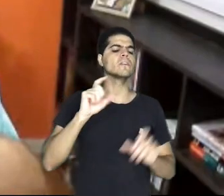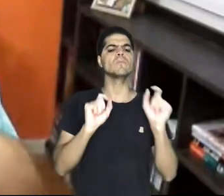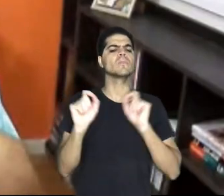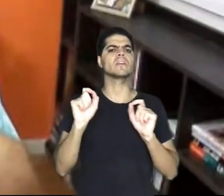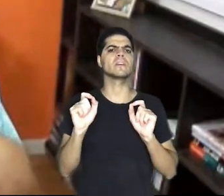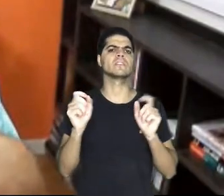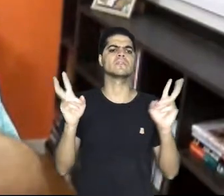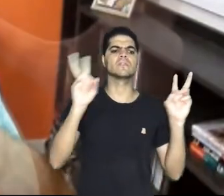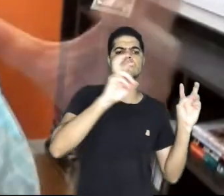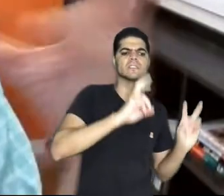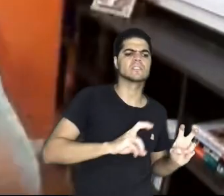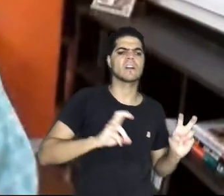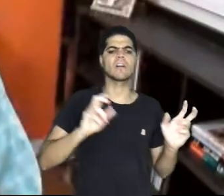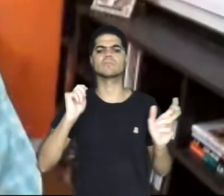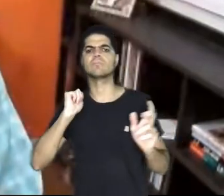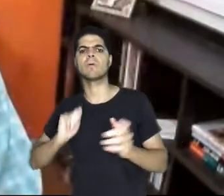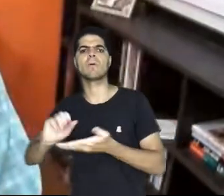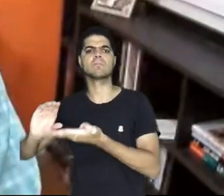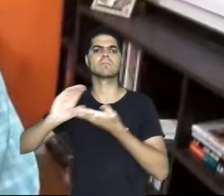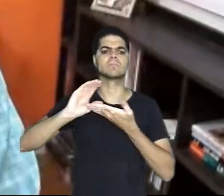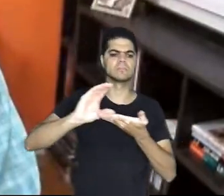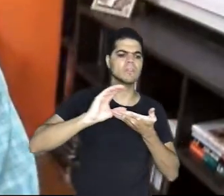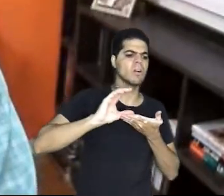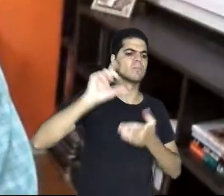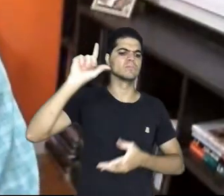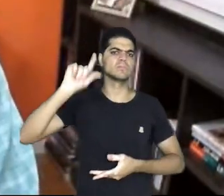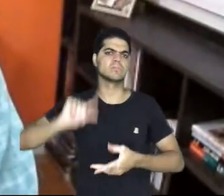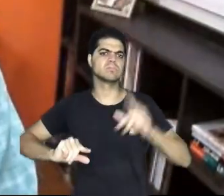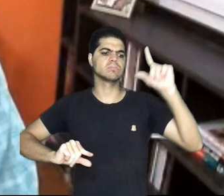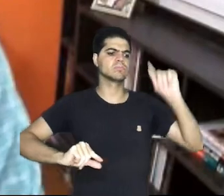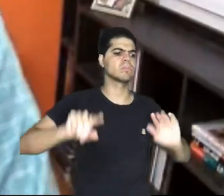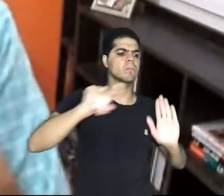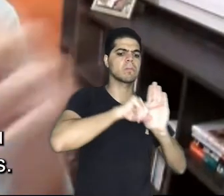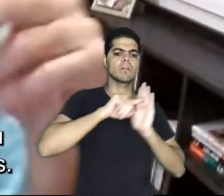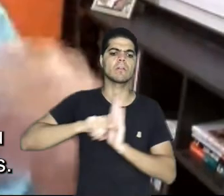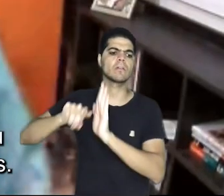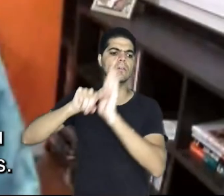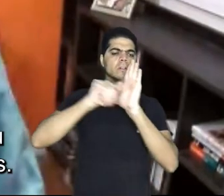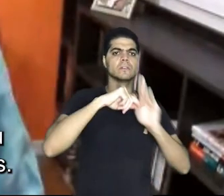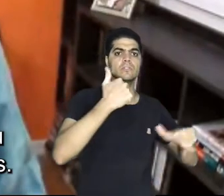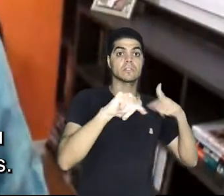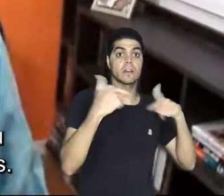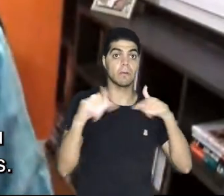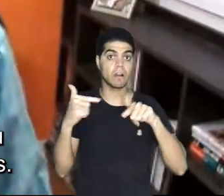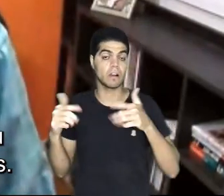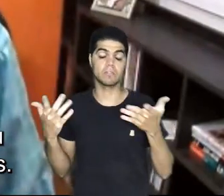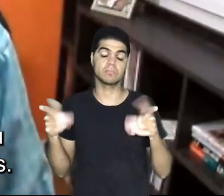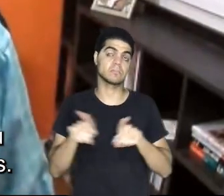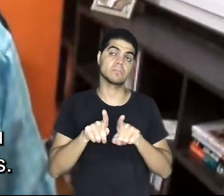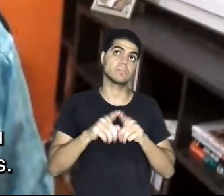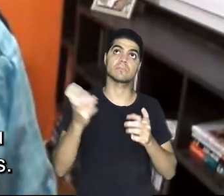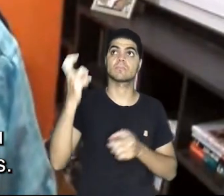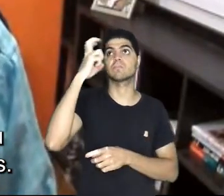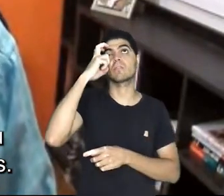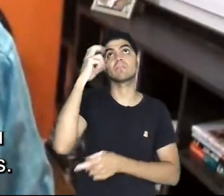dificuldade de acesso a bolsas, diminuição do campo de trabalho do historiador. Mas eu acho que isso é conjuntural, eu acho que isso